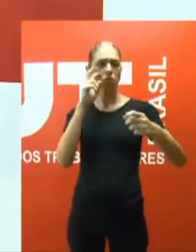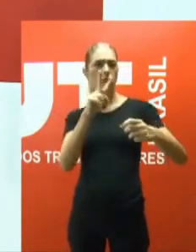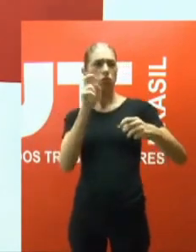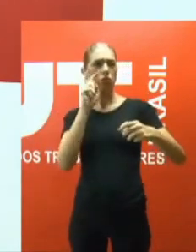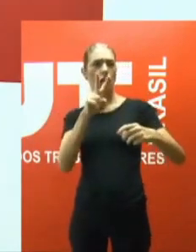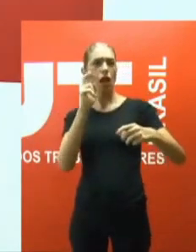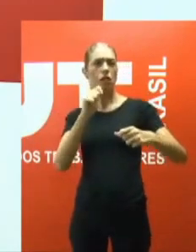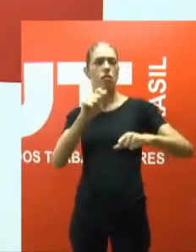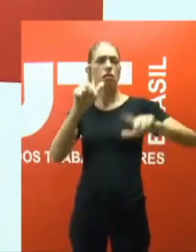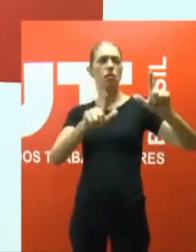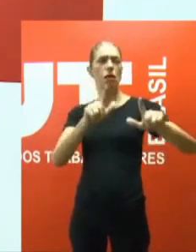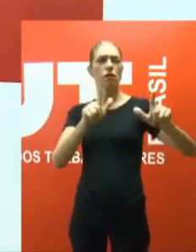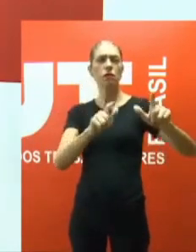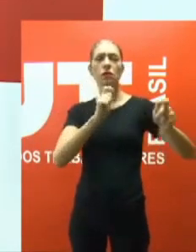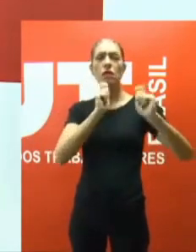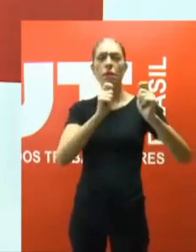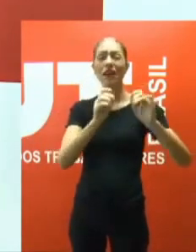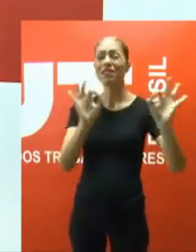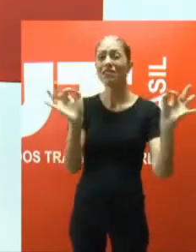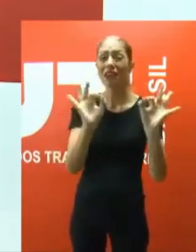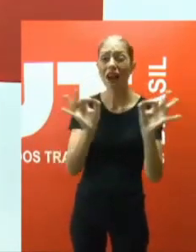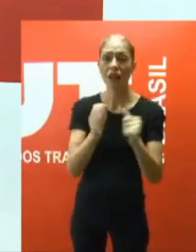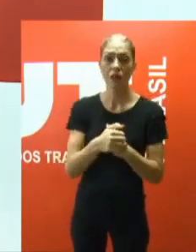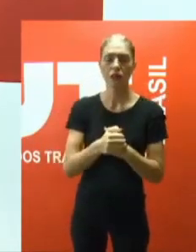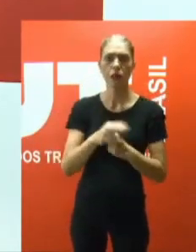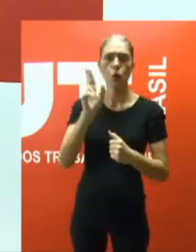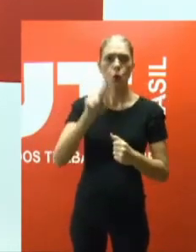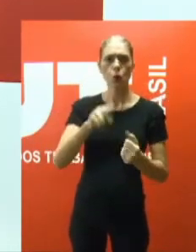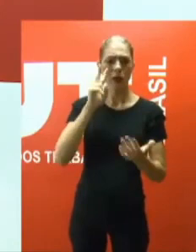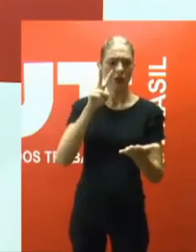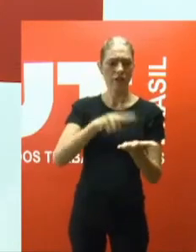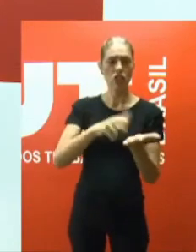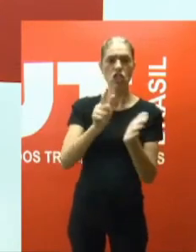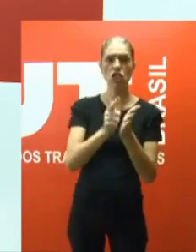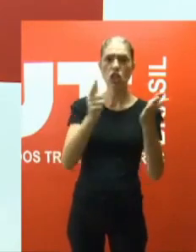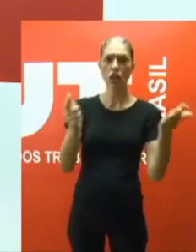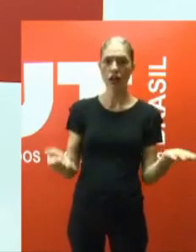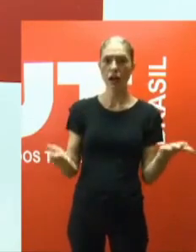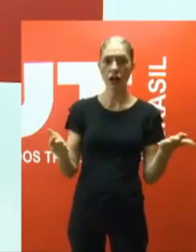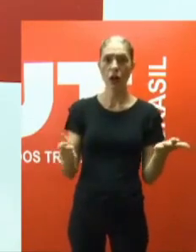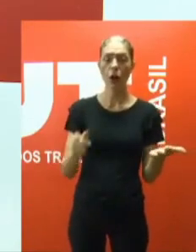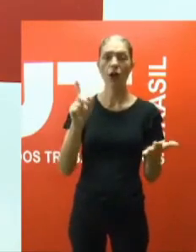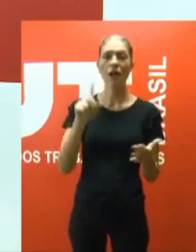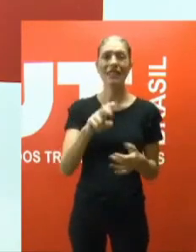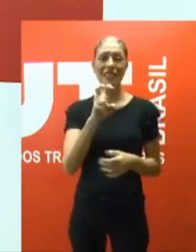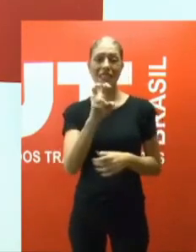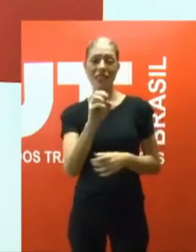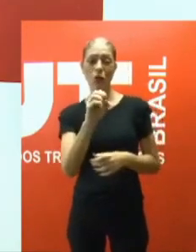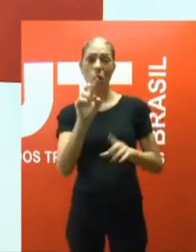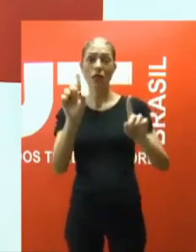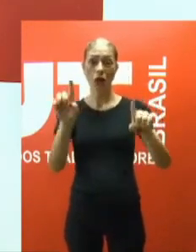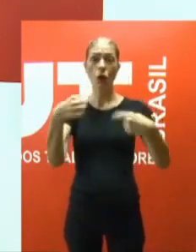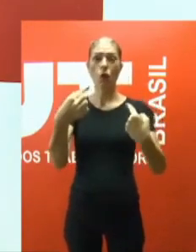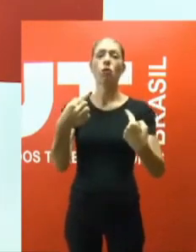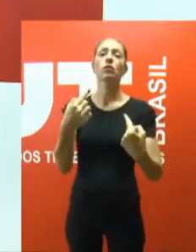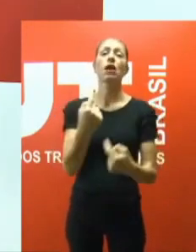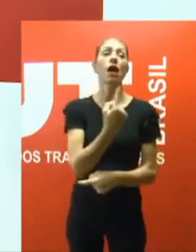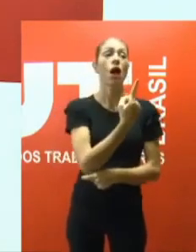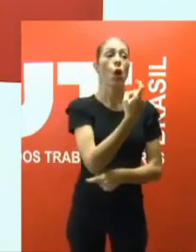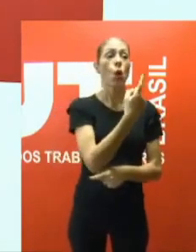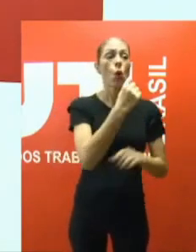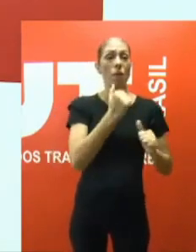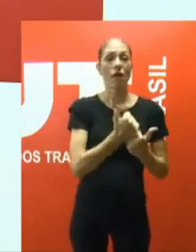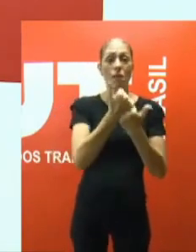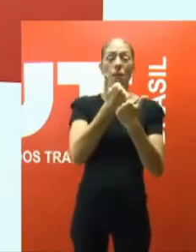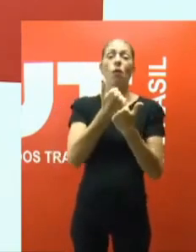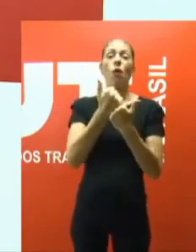matéria em jornal. Se tinha uma matéria em jornal, era 50 contra a gente e uma defendendo uma